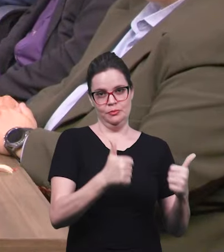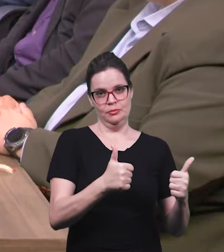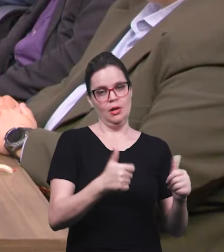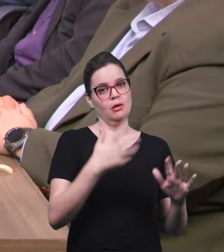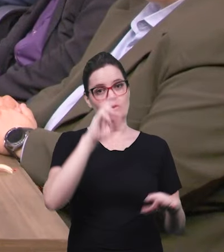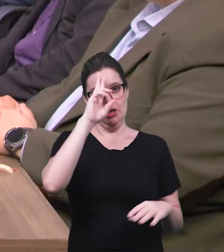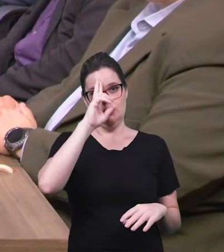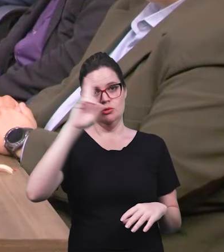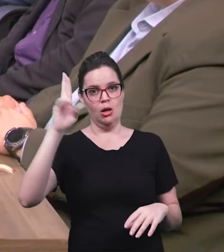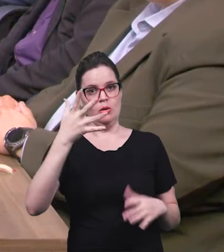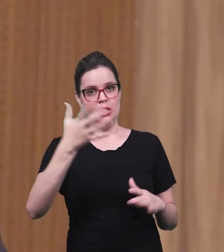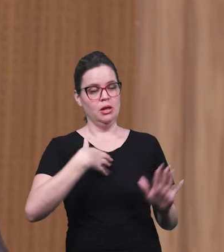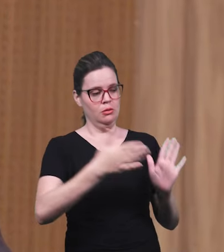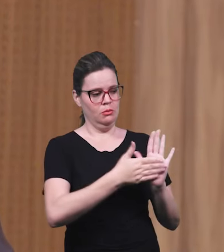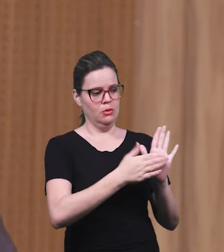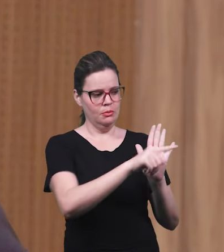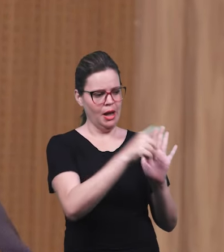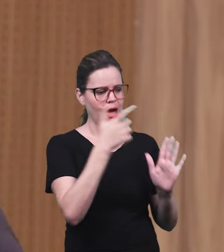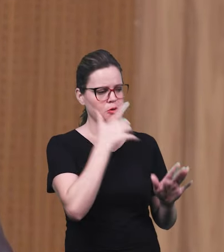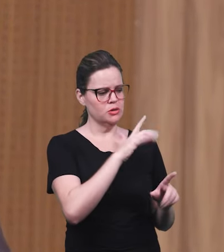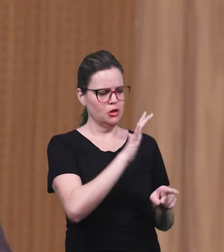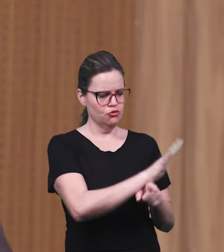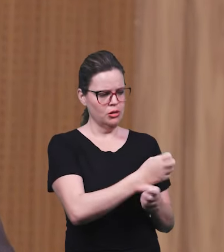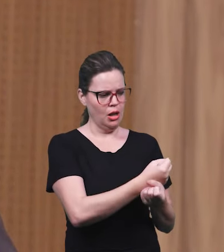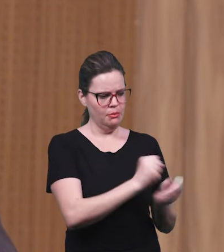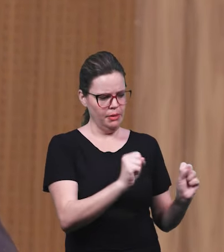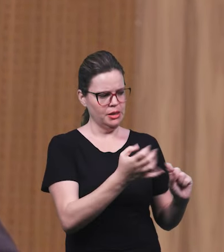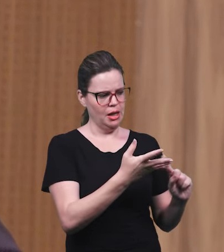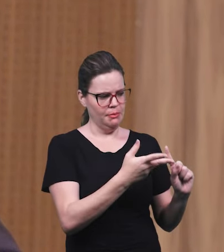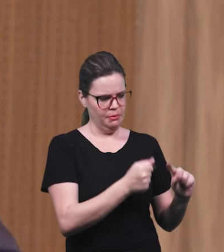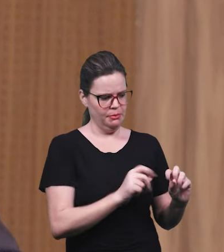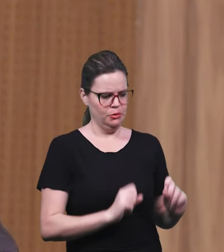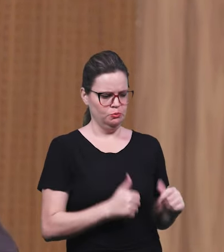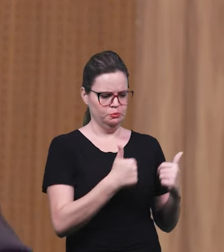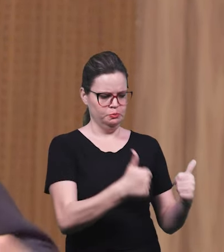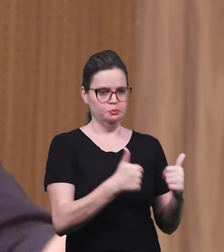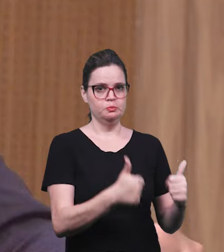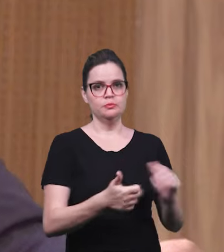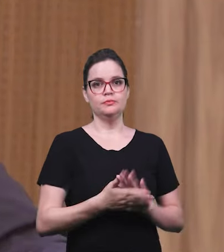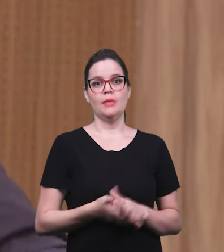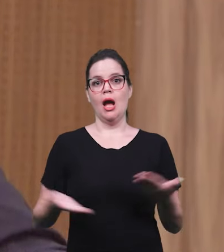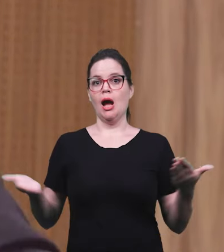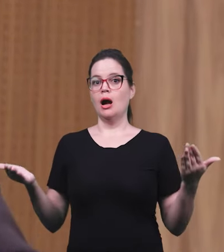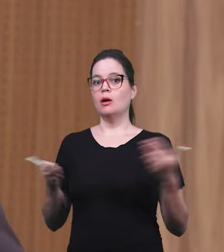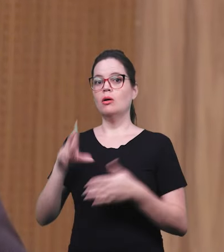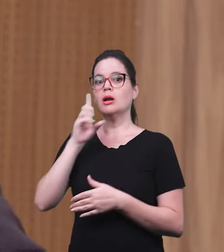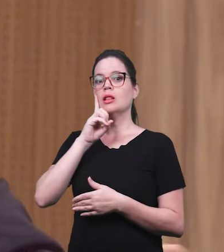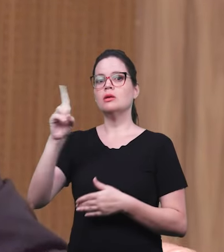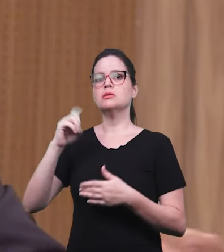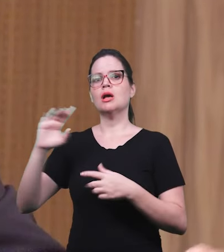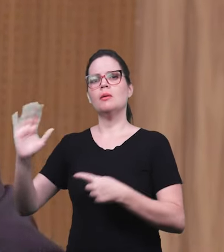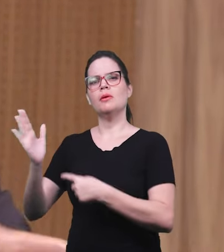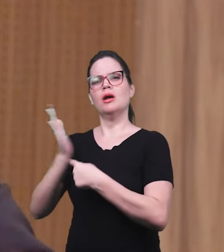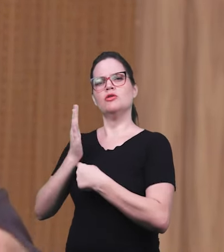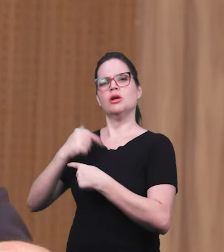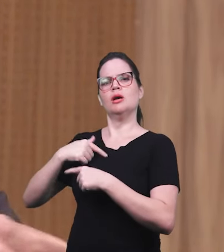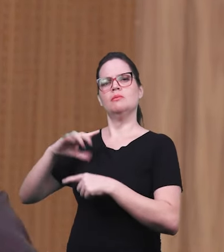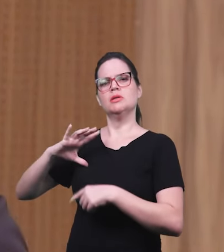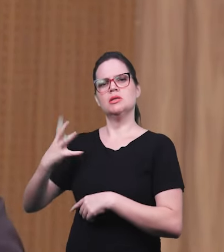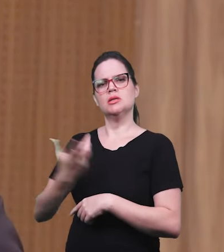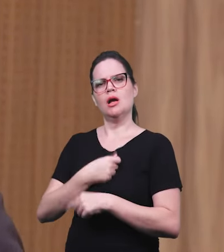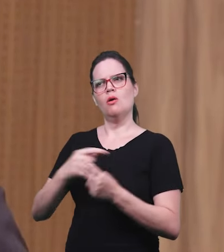de Deus. Deus quer salvar, Deus quer libertar, Deus quer conduzir o homem desse mundo para uma eternidade. Mas como que ele vai